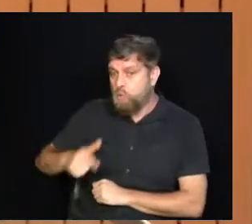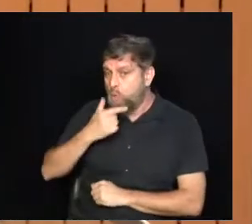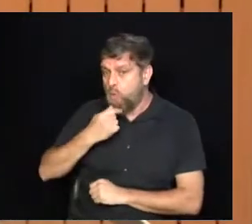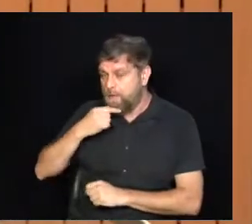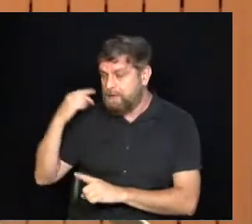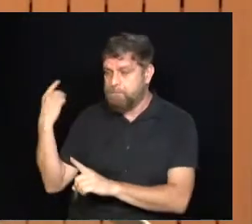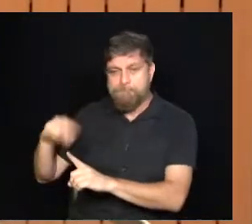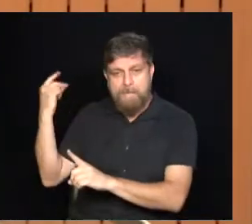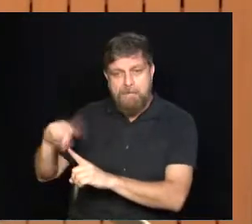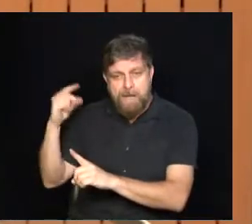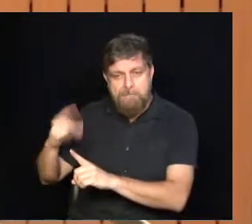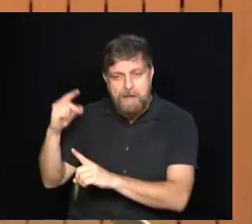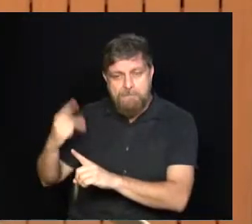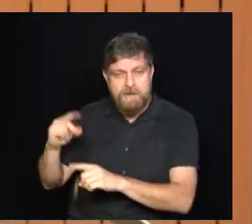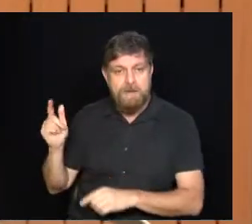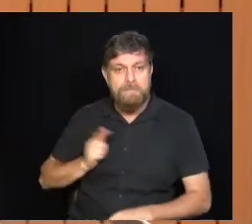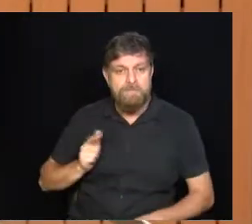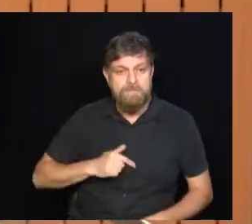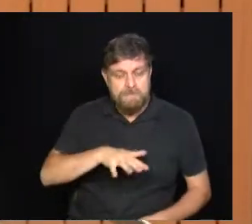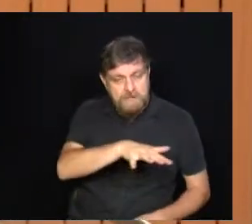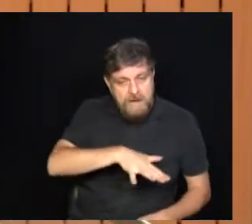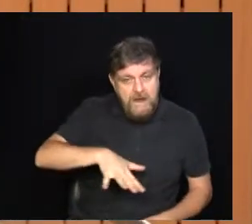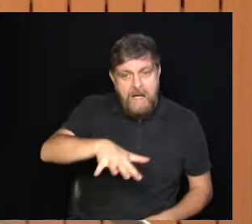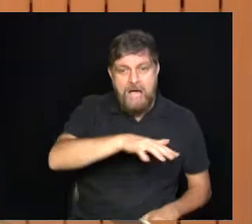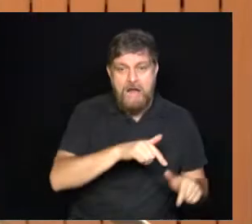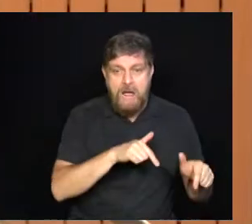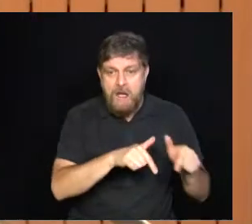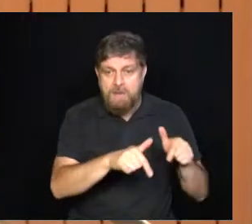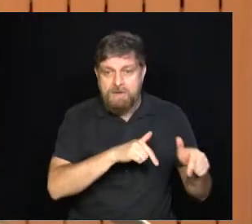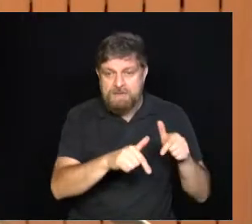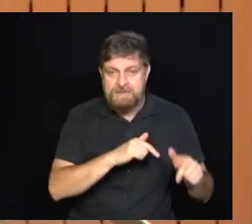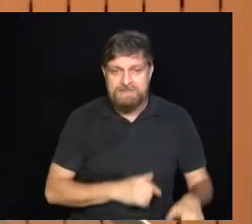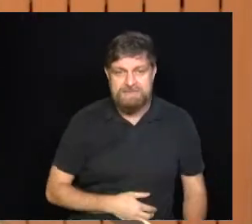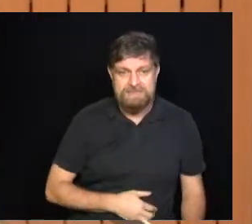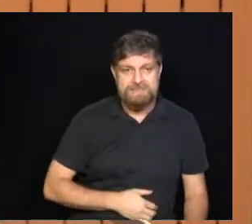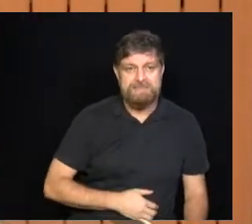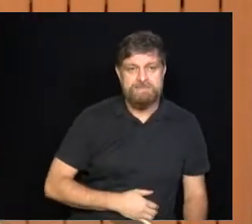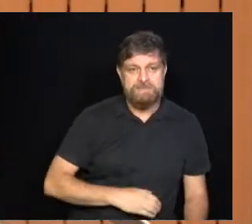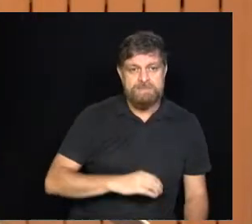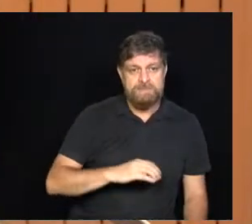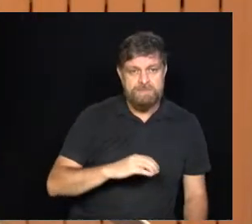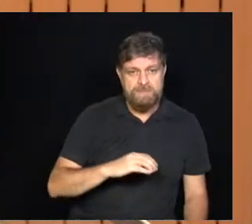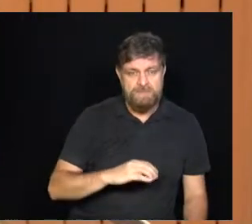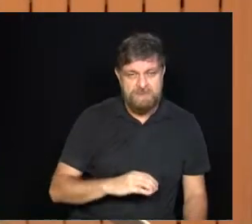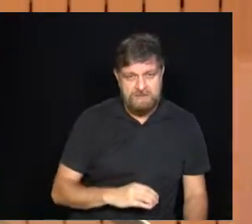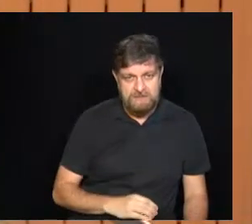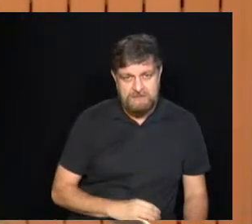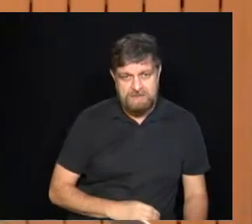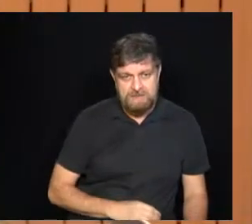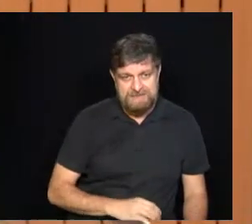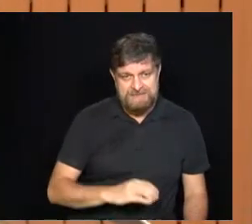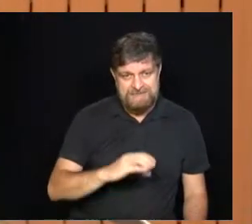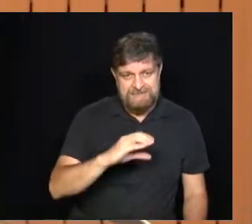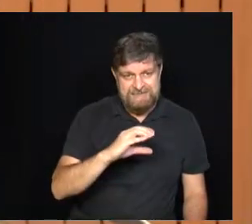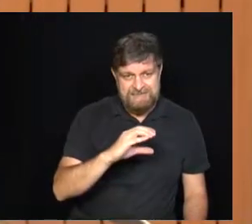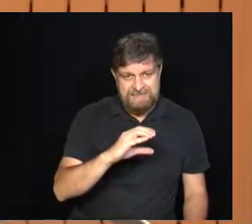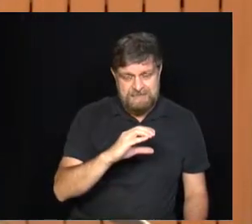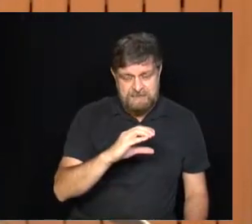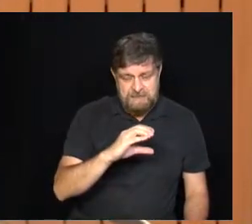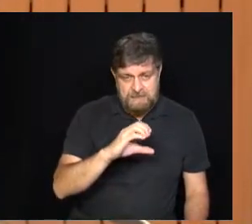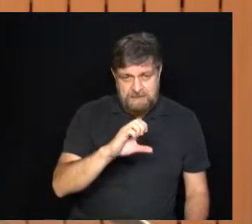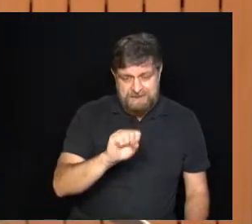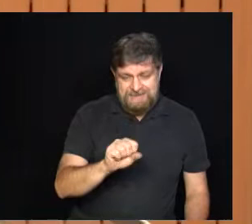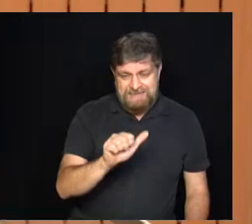agressor, e existe um serviço nosso, que é o SARAEM, localizado num espaço protegido,